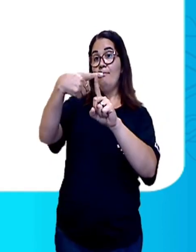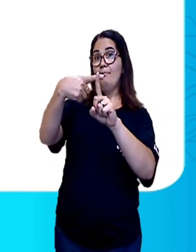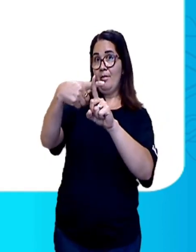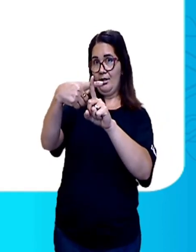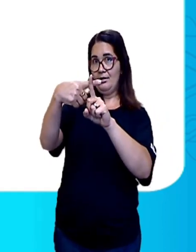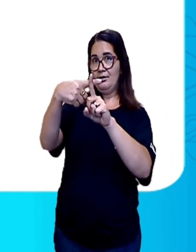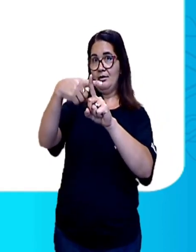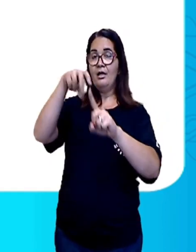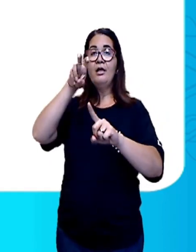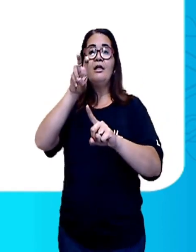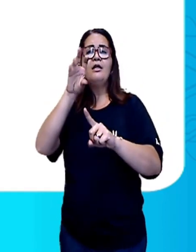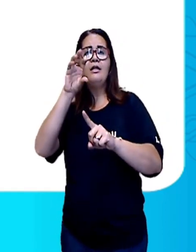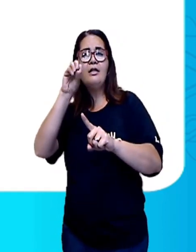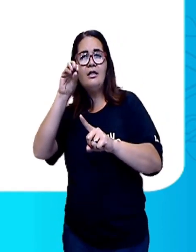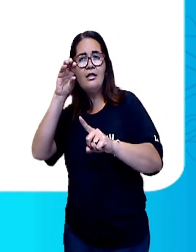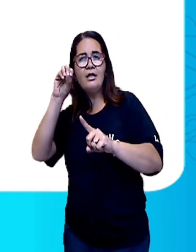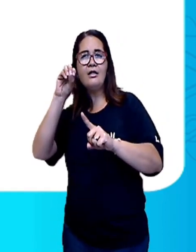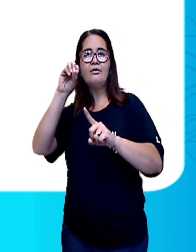ml.